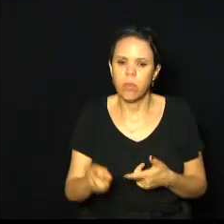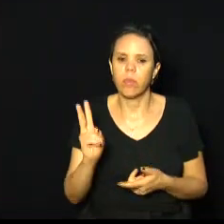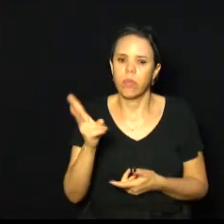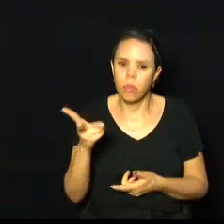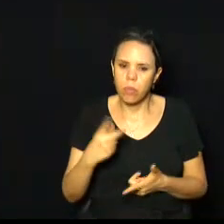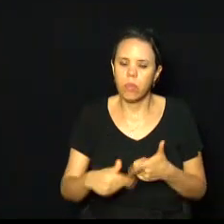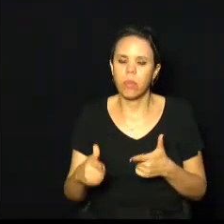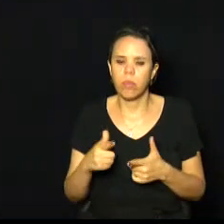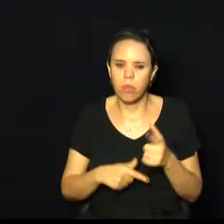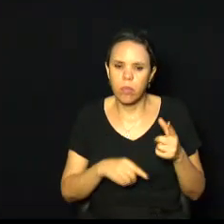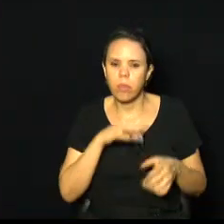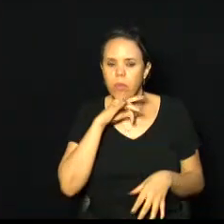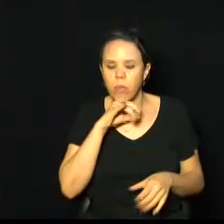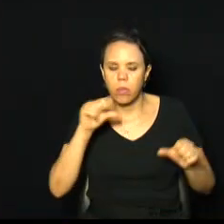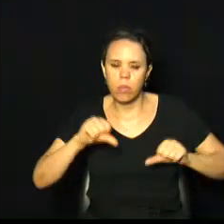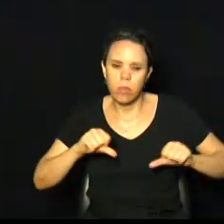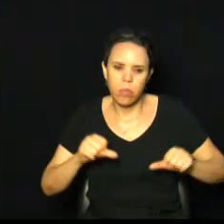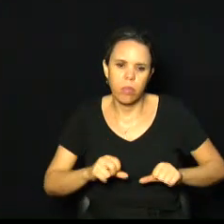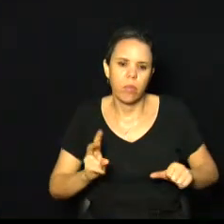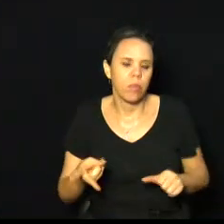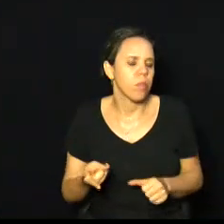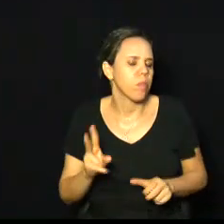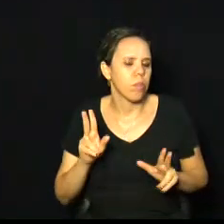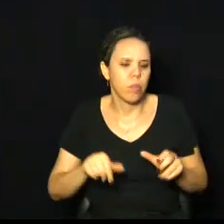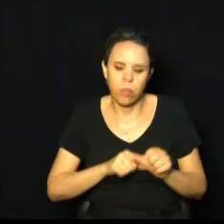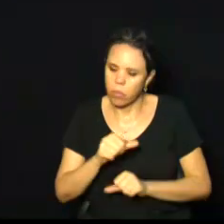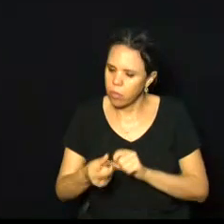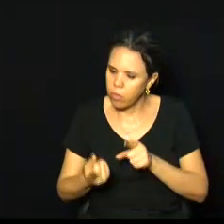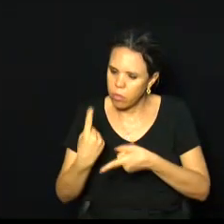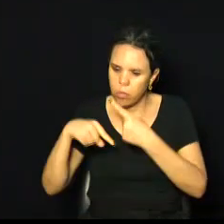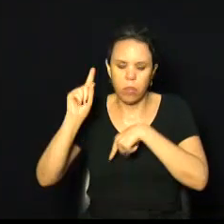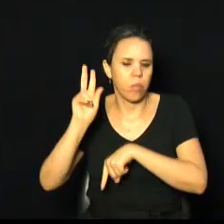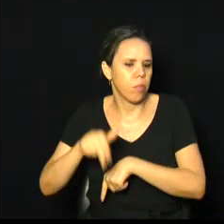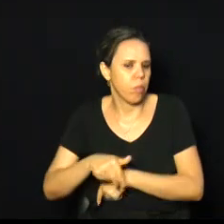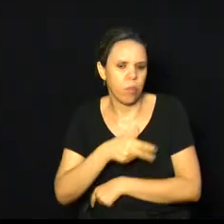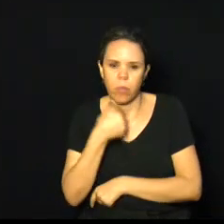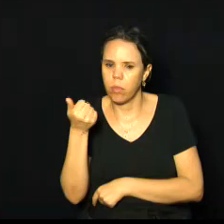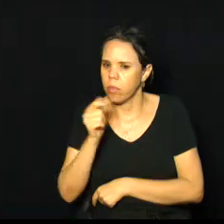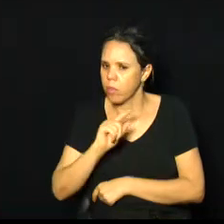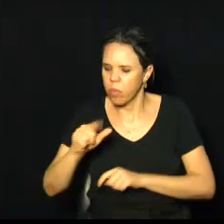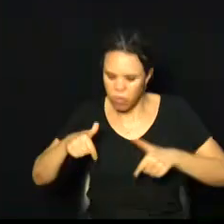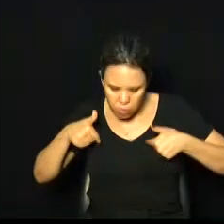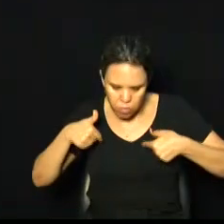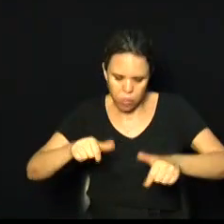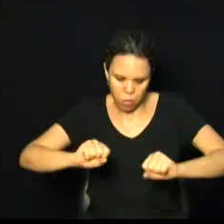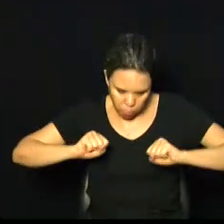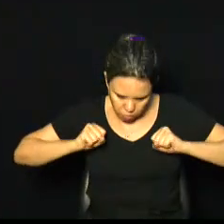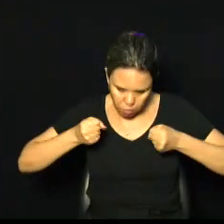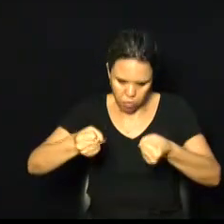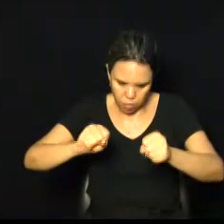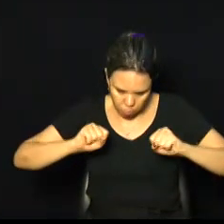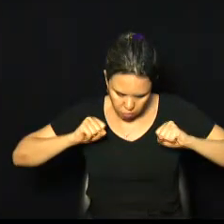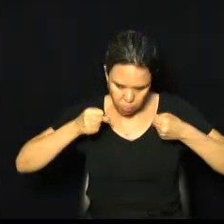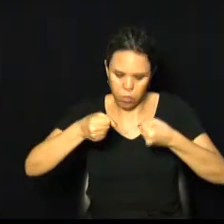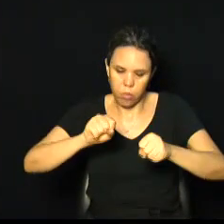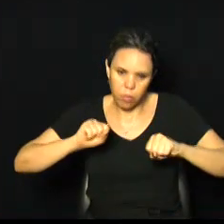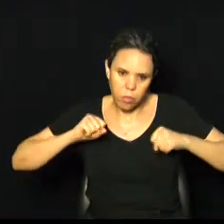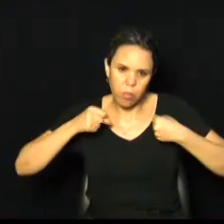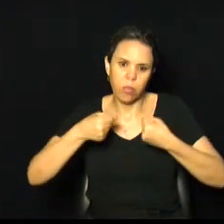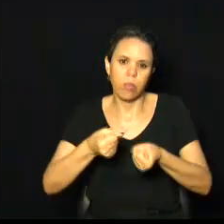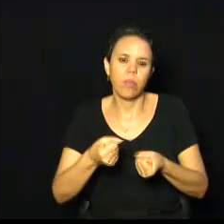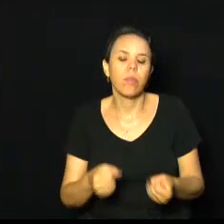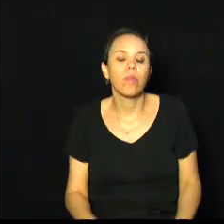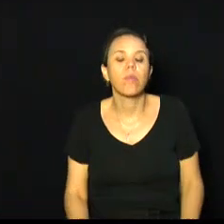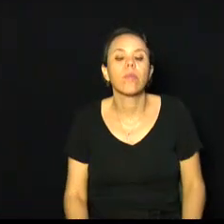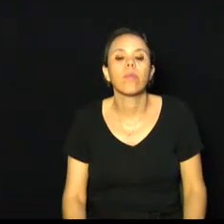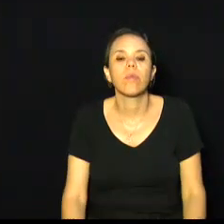não sai da condição crítica, mesmo todos os esforços que são definidos,